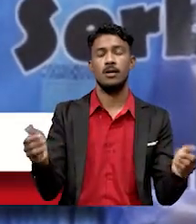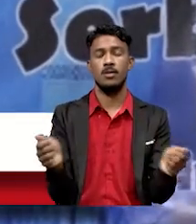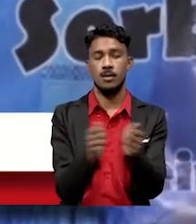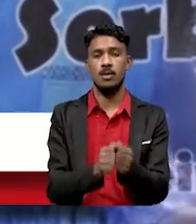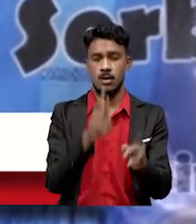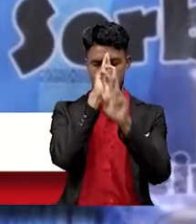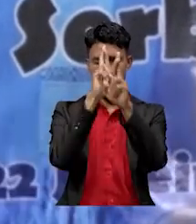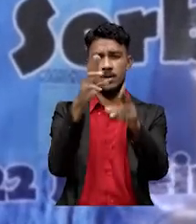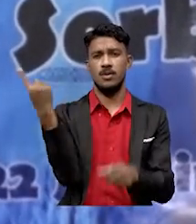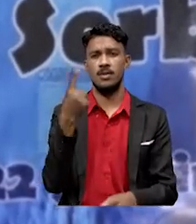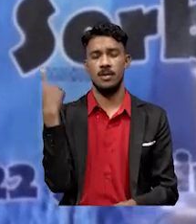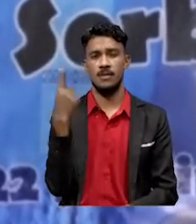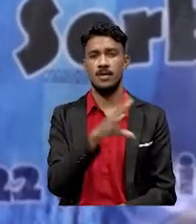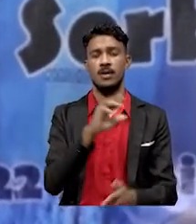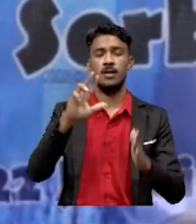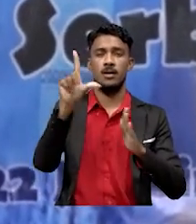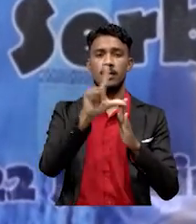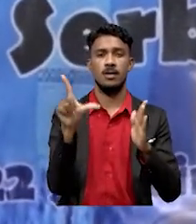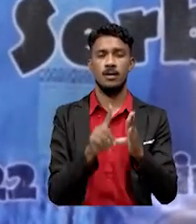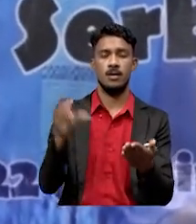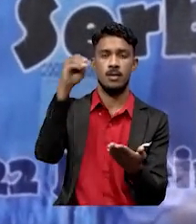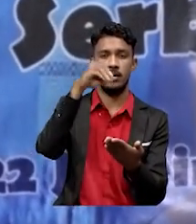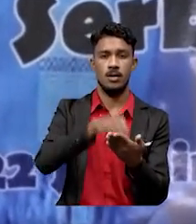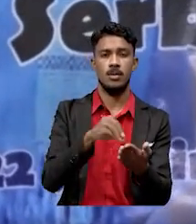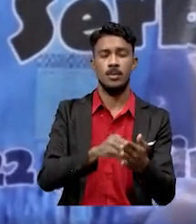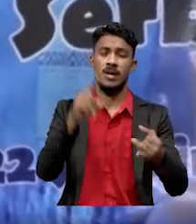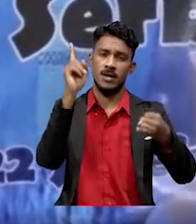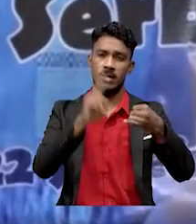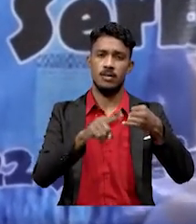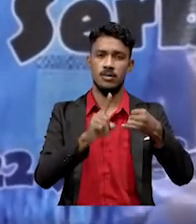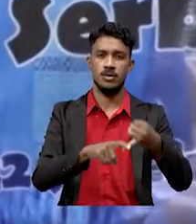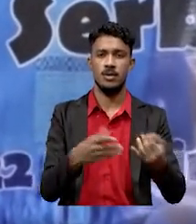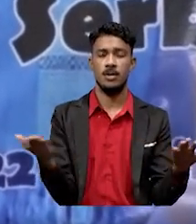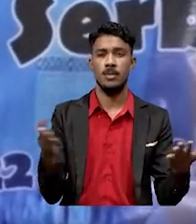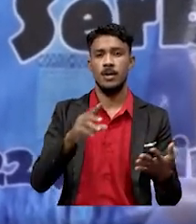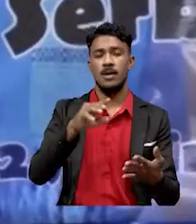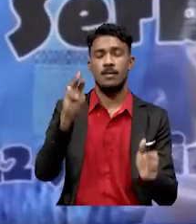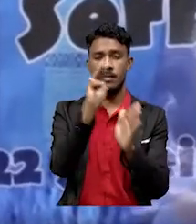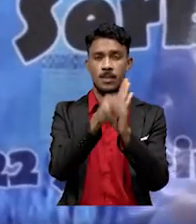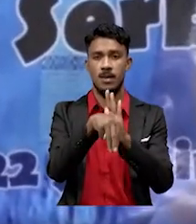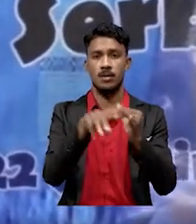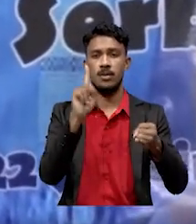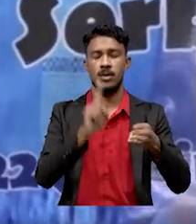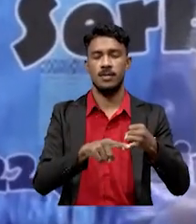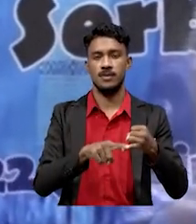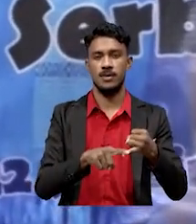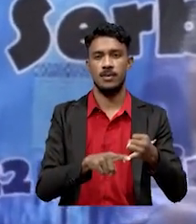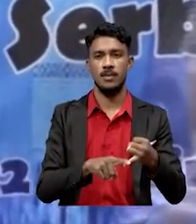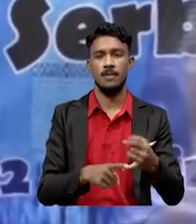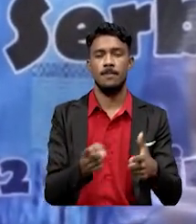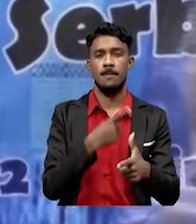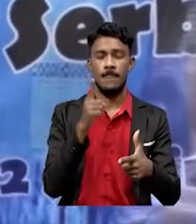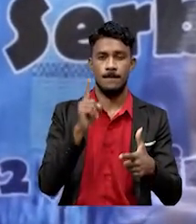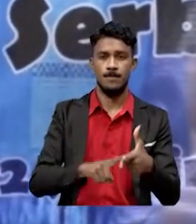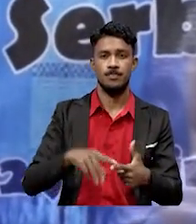Respeito na fatin candidatura, por ia dedique da inclusiu, minuto ida inclusiu. Quando o candidato